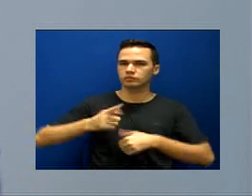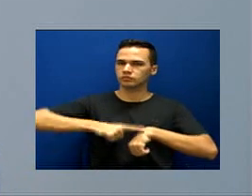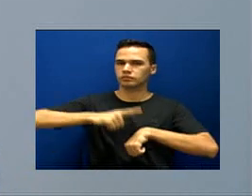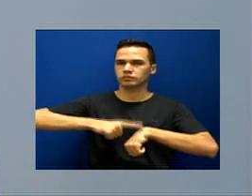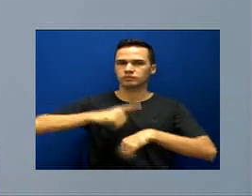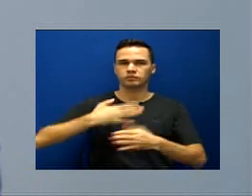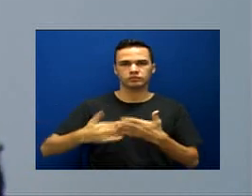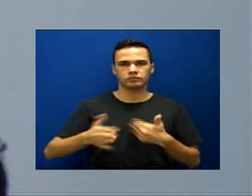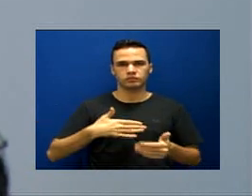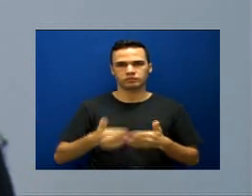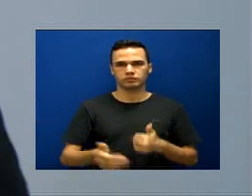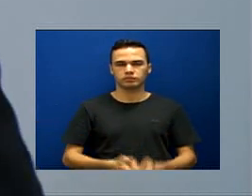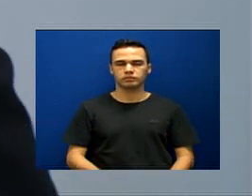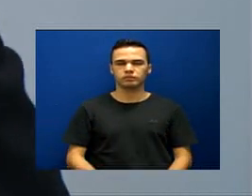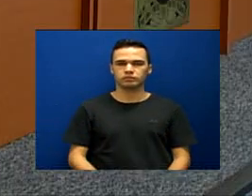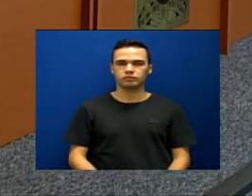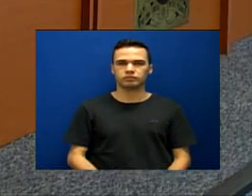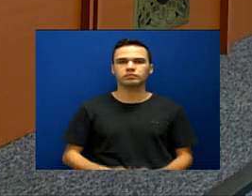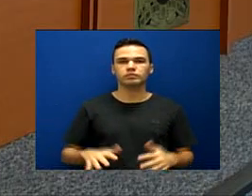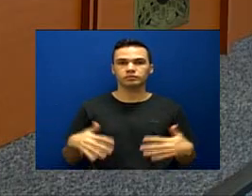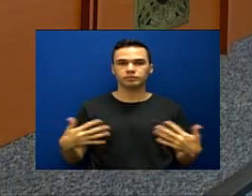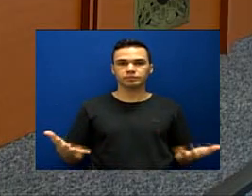instante.